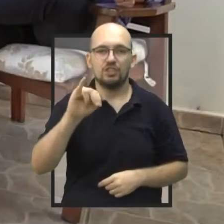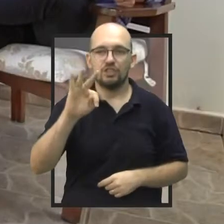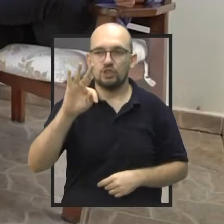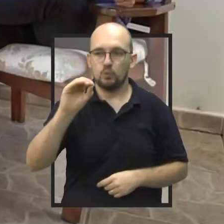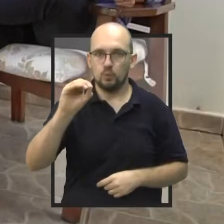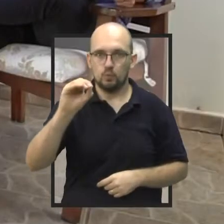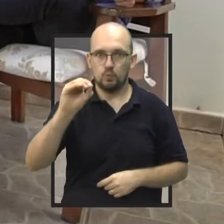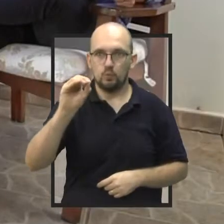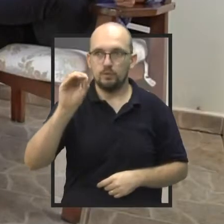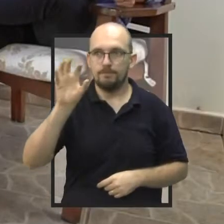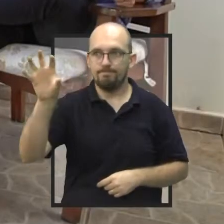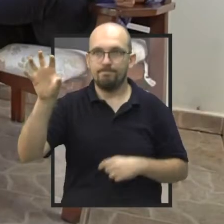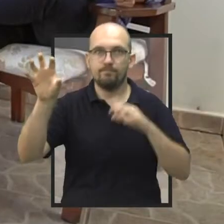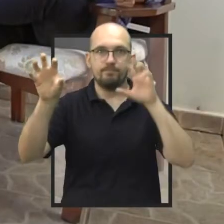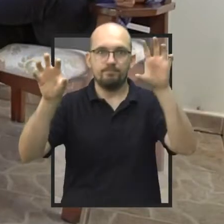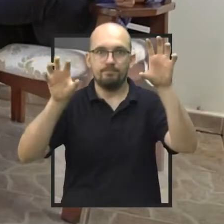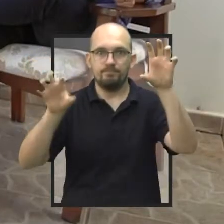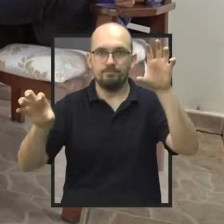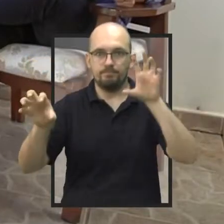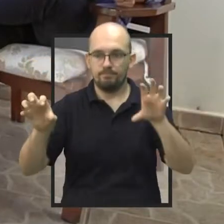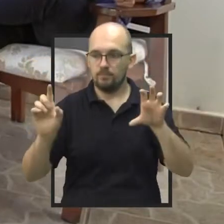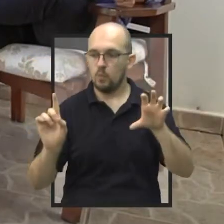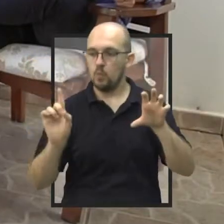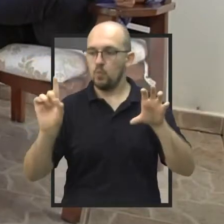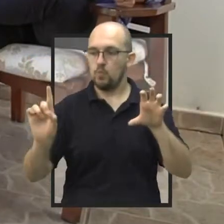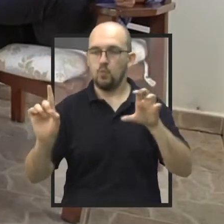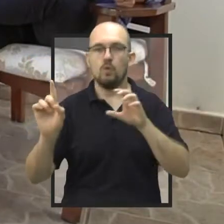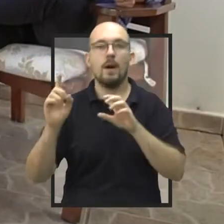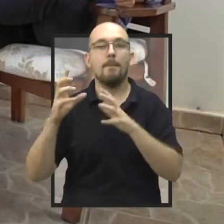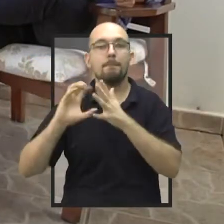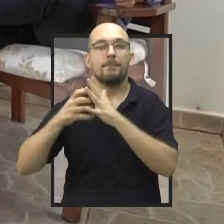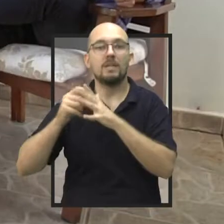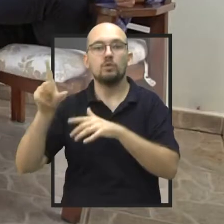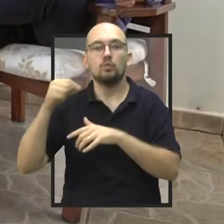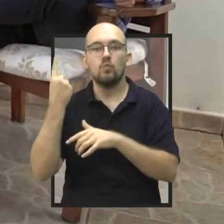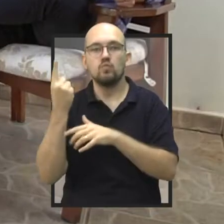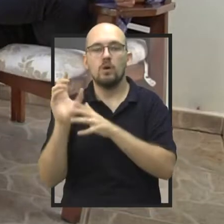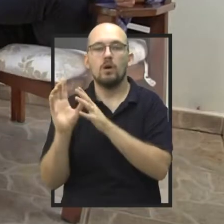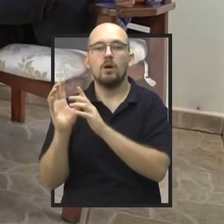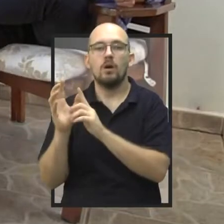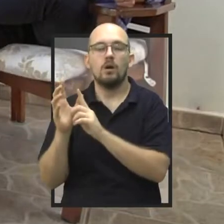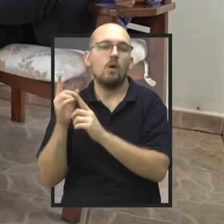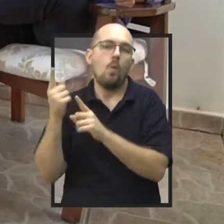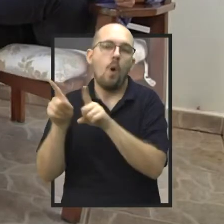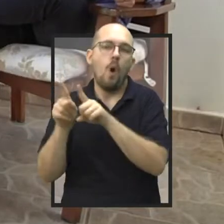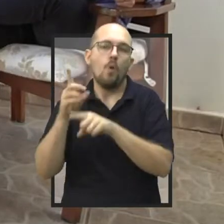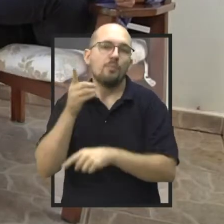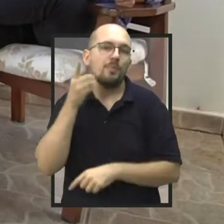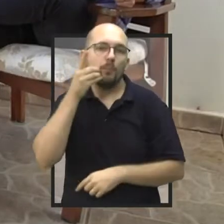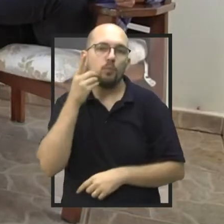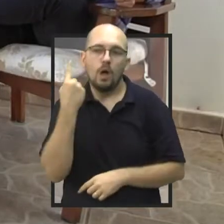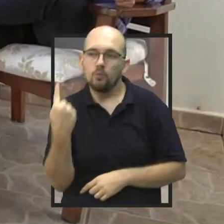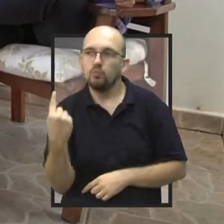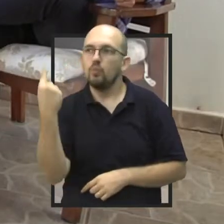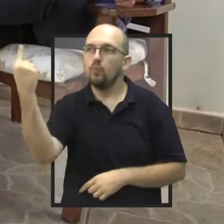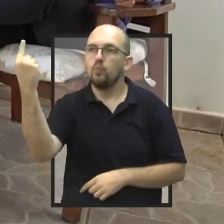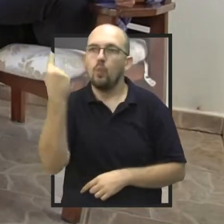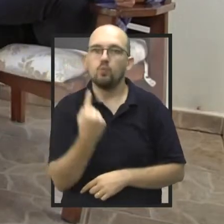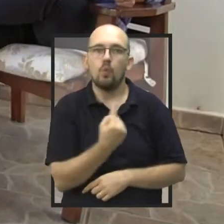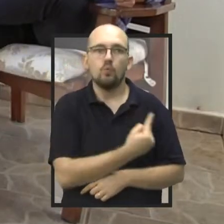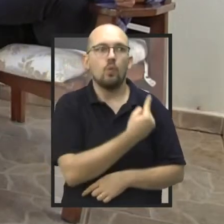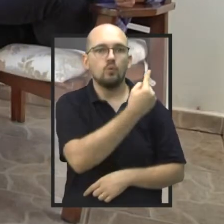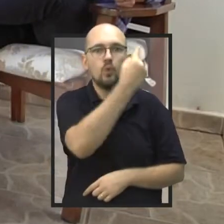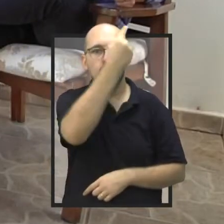Os partidos lançam um candidato nos vários distritos. Cada distrito elege um deputado. Os outros